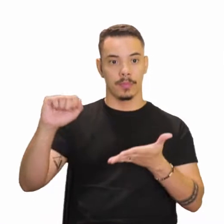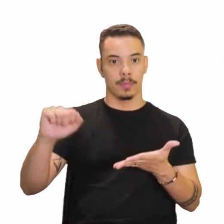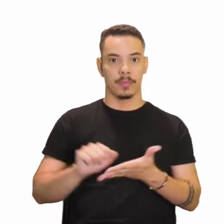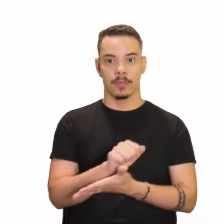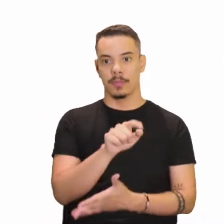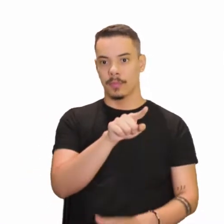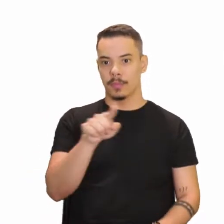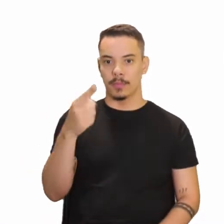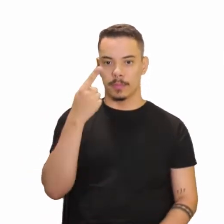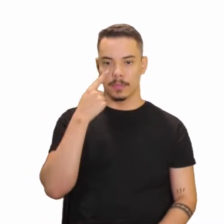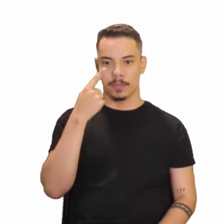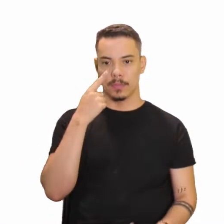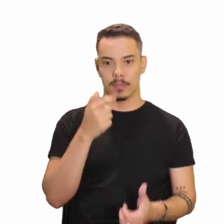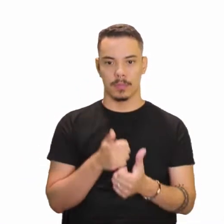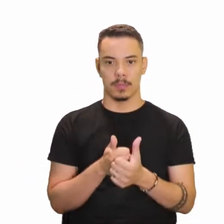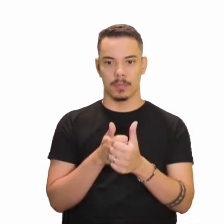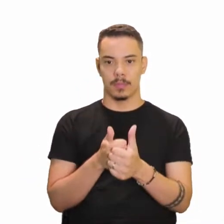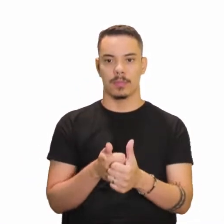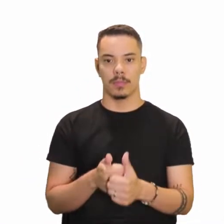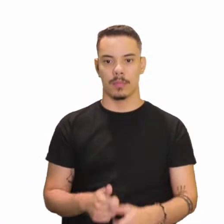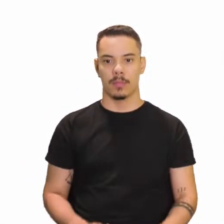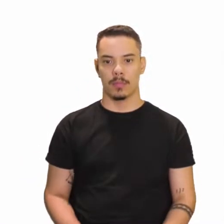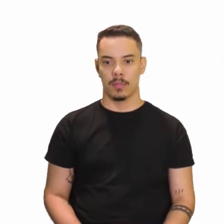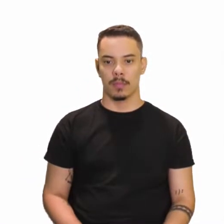vocês vão acompanhando aqui comigo